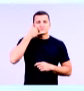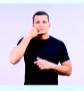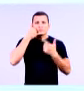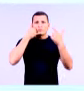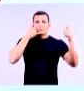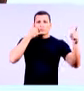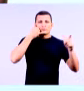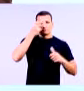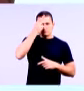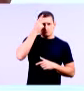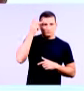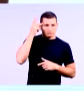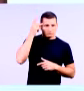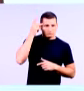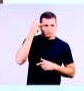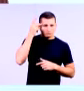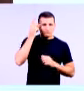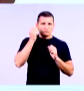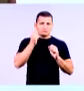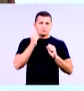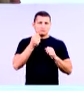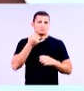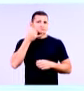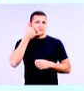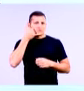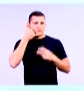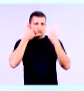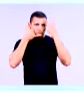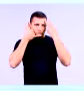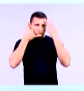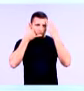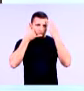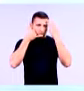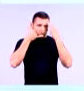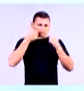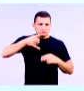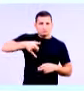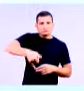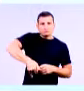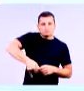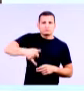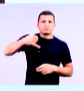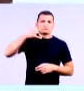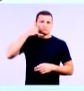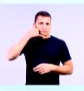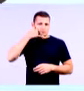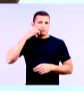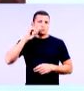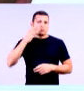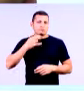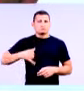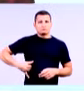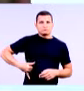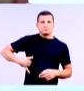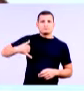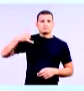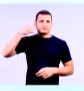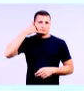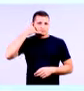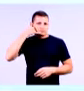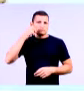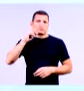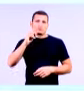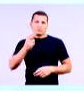pessoa, que pode ser através de um aparelho comum, fixo, através do celular ou através do